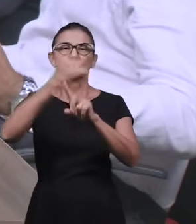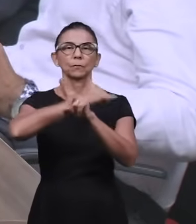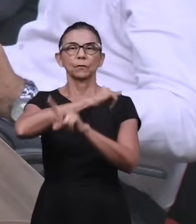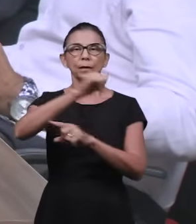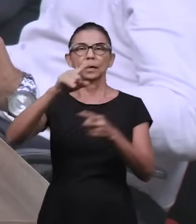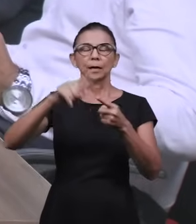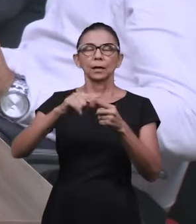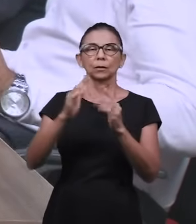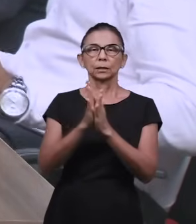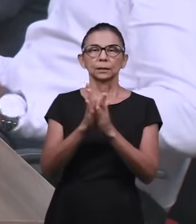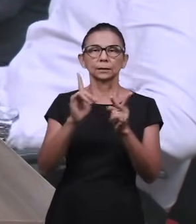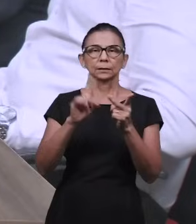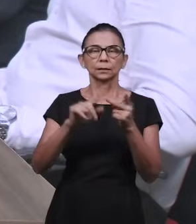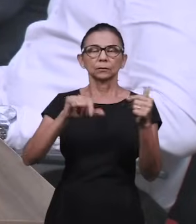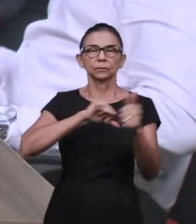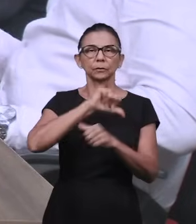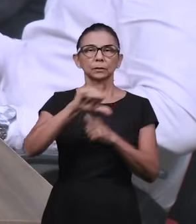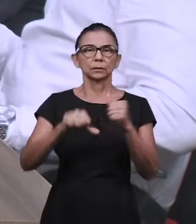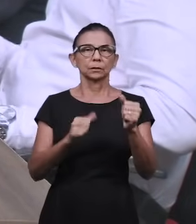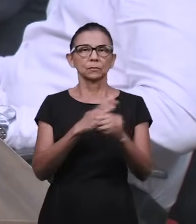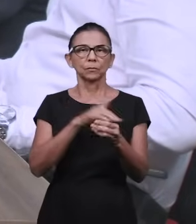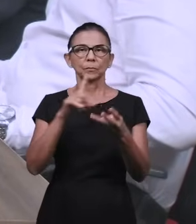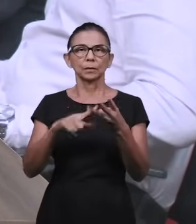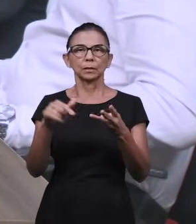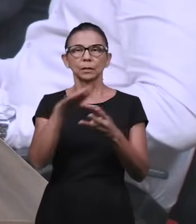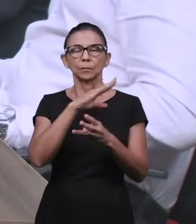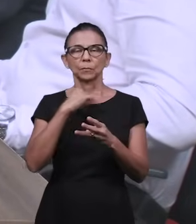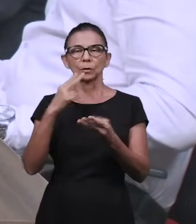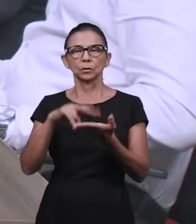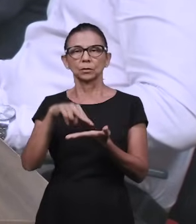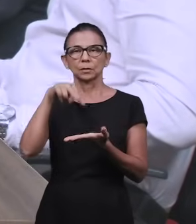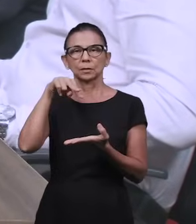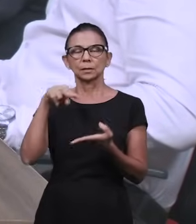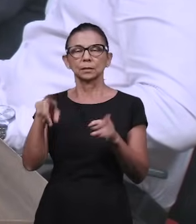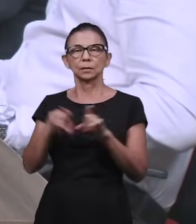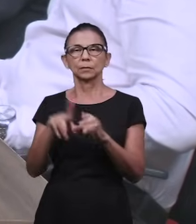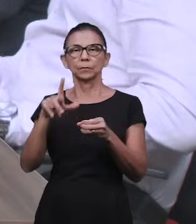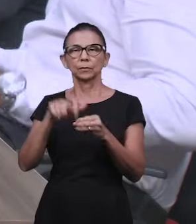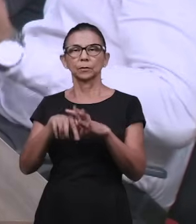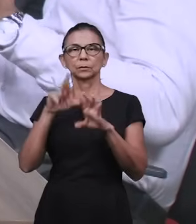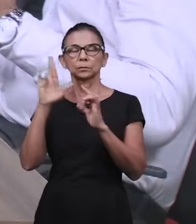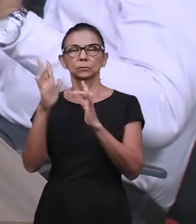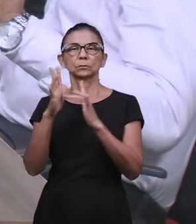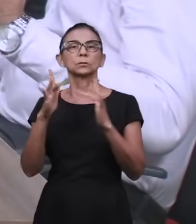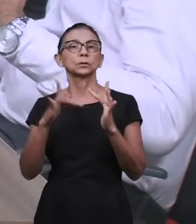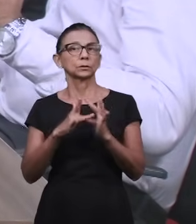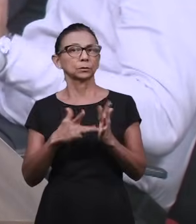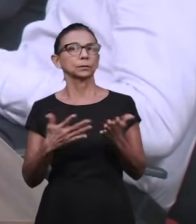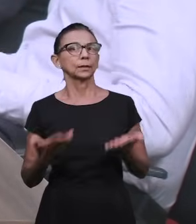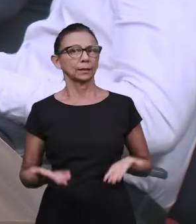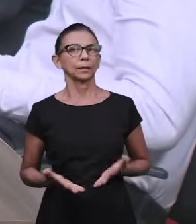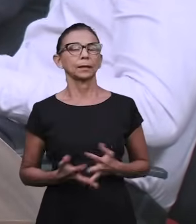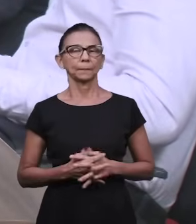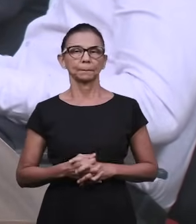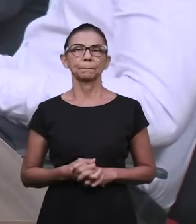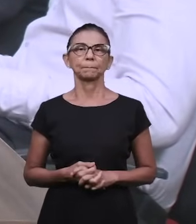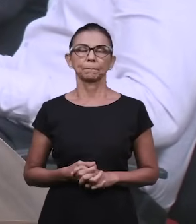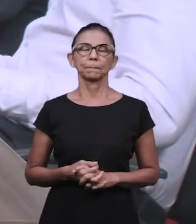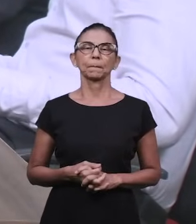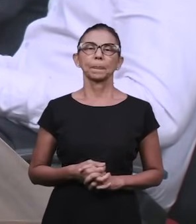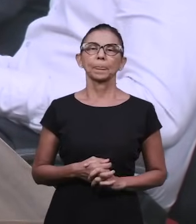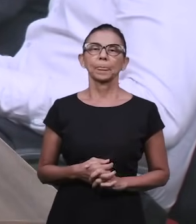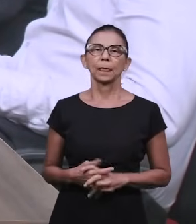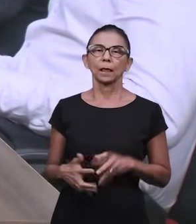a morte, a ressurreição, mas também a volta do Senhor Jesus. Essa é a missão de